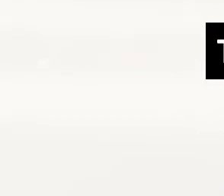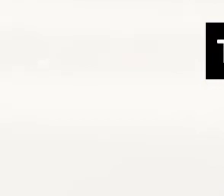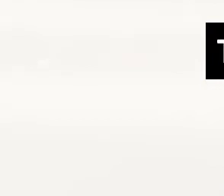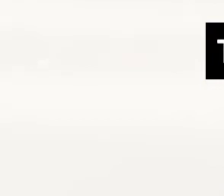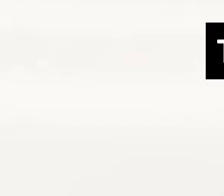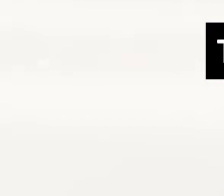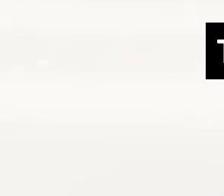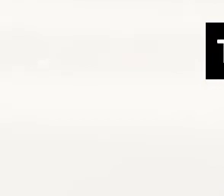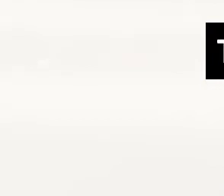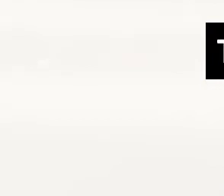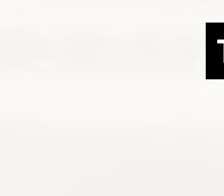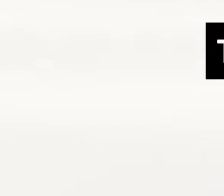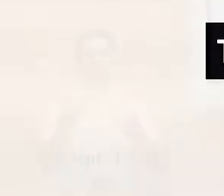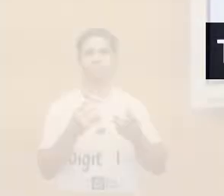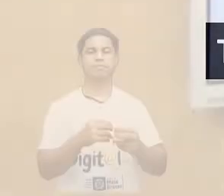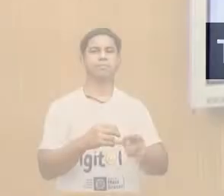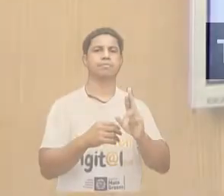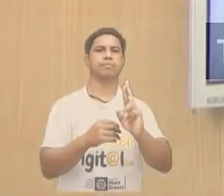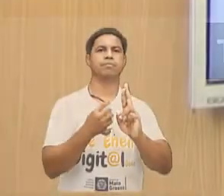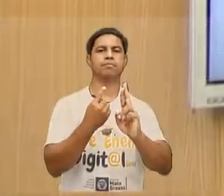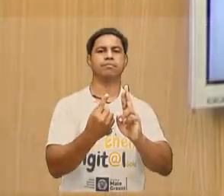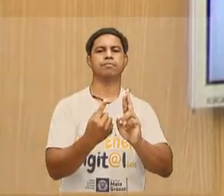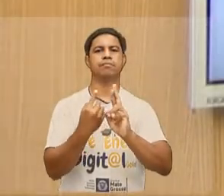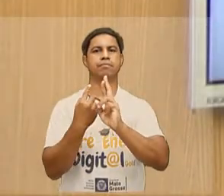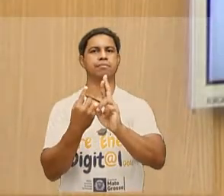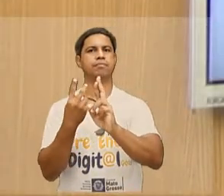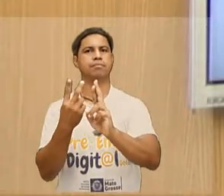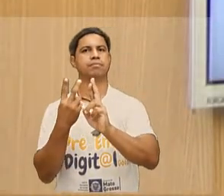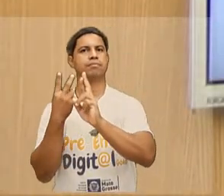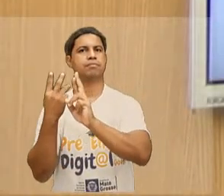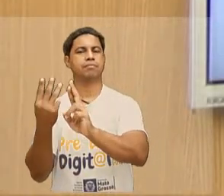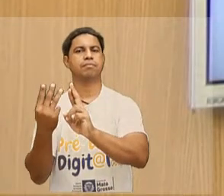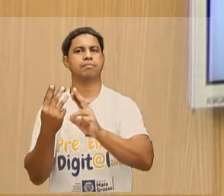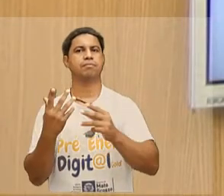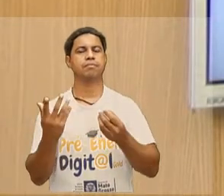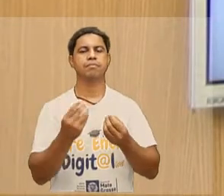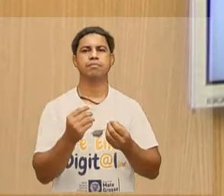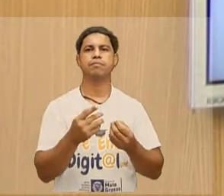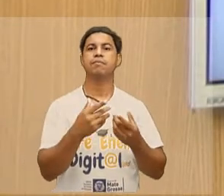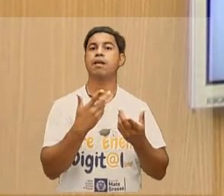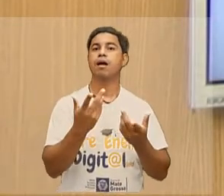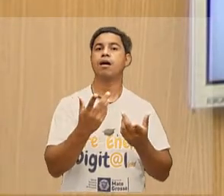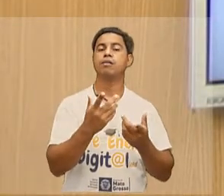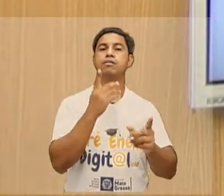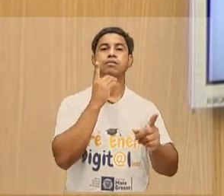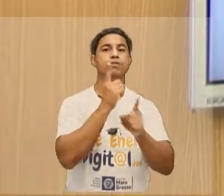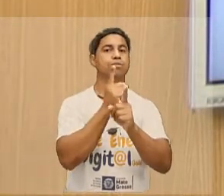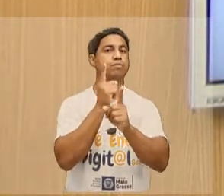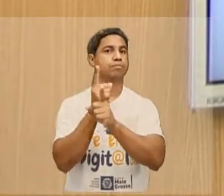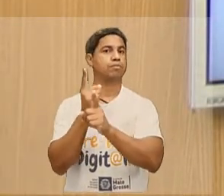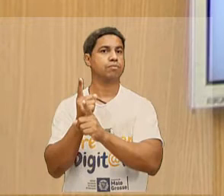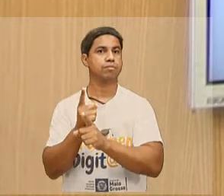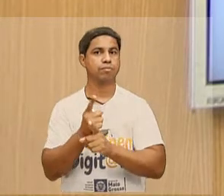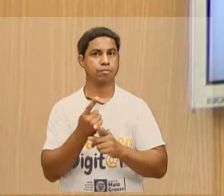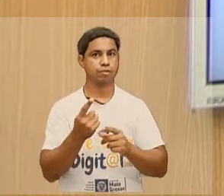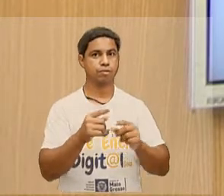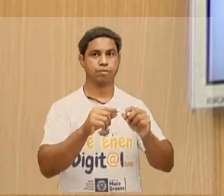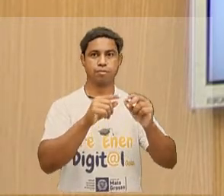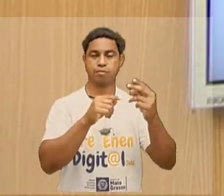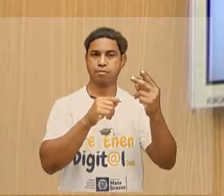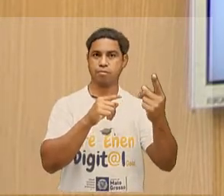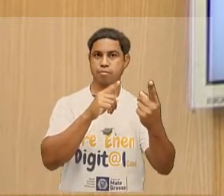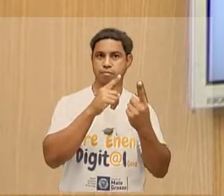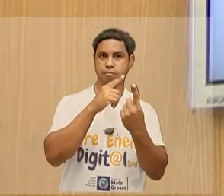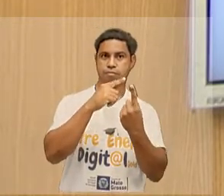quando ela chega nesse nó. O que é um nó? Ponto de encontro de 3 ou mais fios. 1,